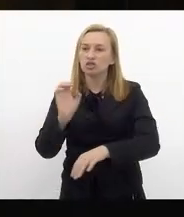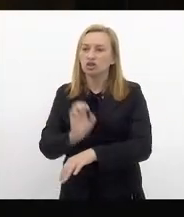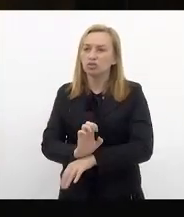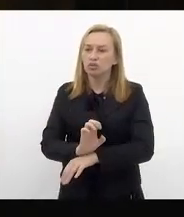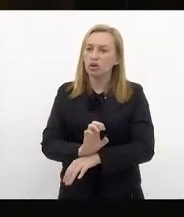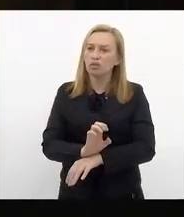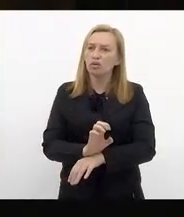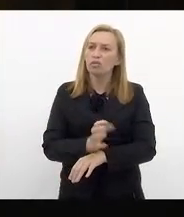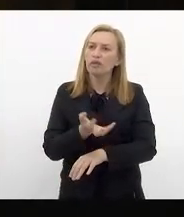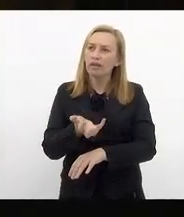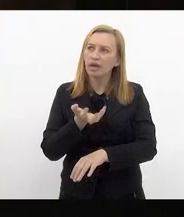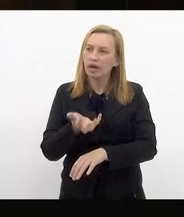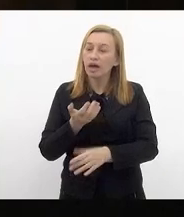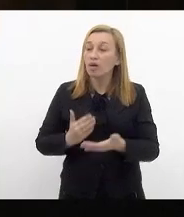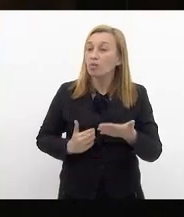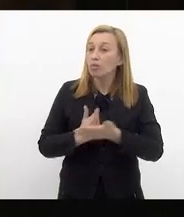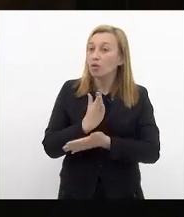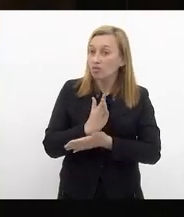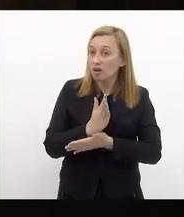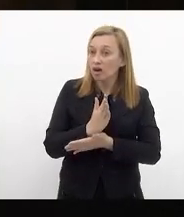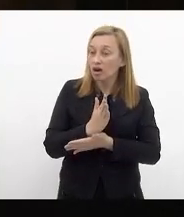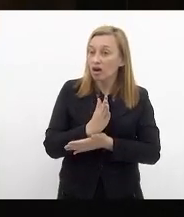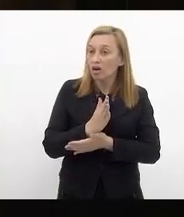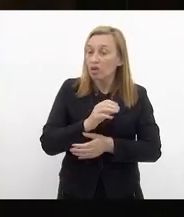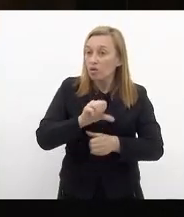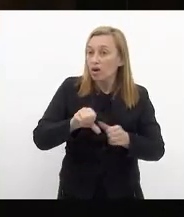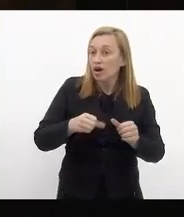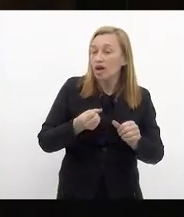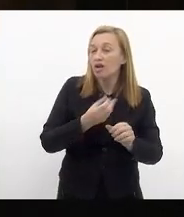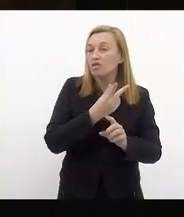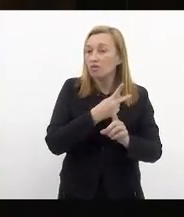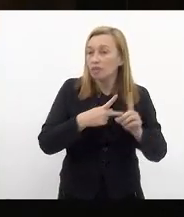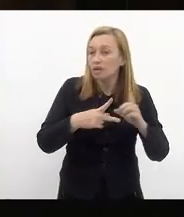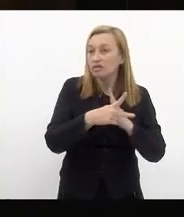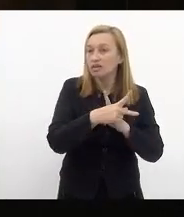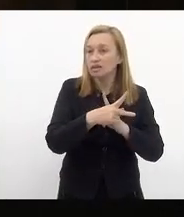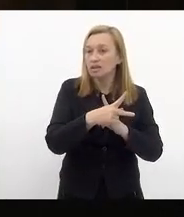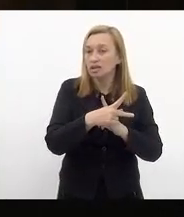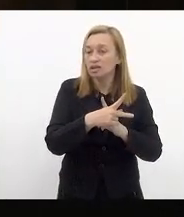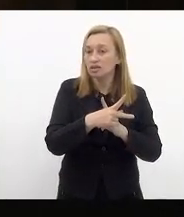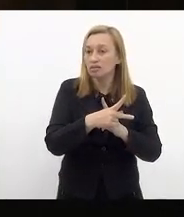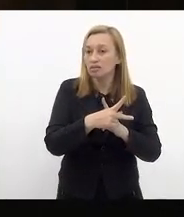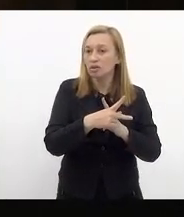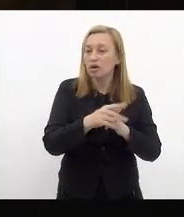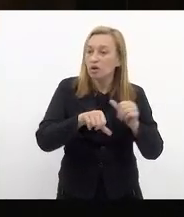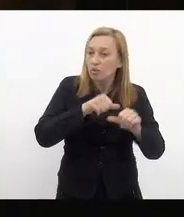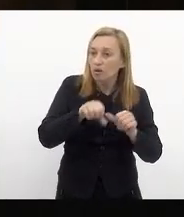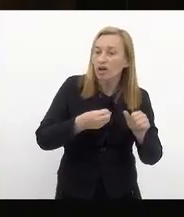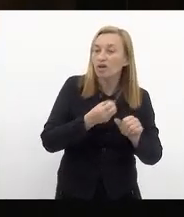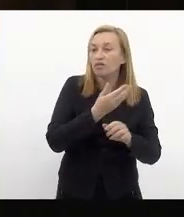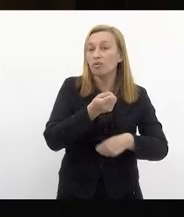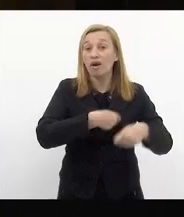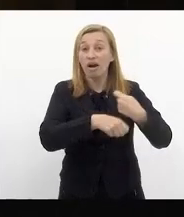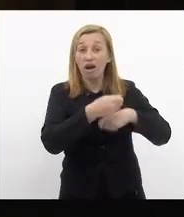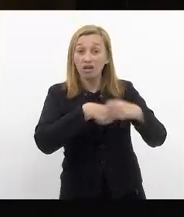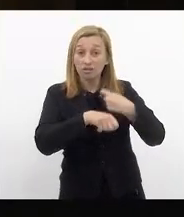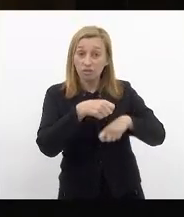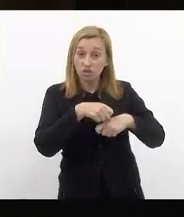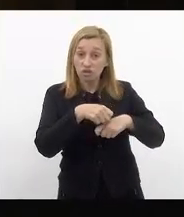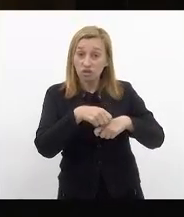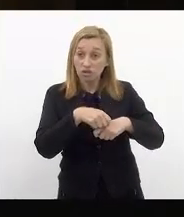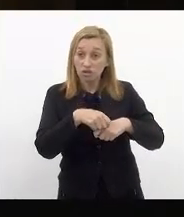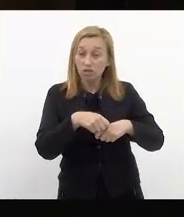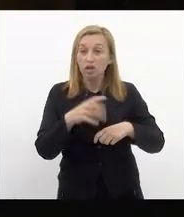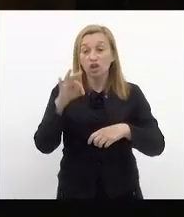pretende aprovar uma reforma previdenciária, uma reforma administrativa e